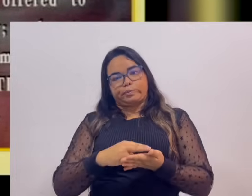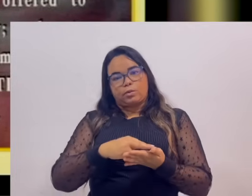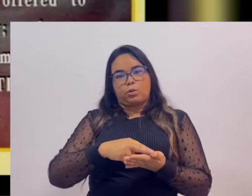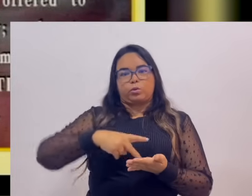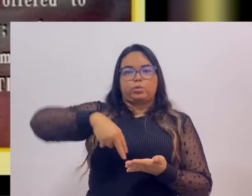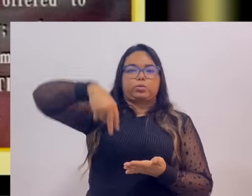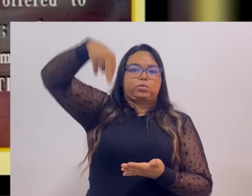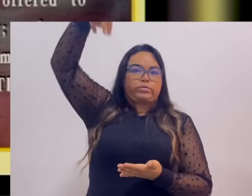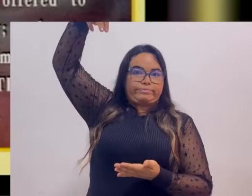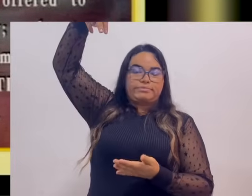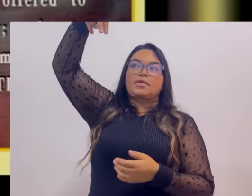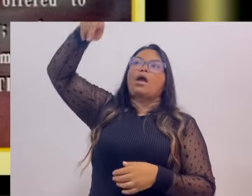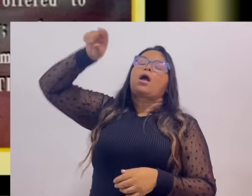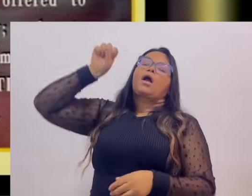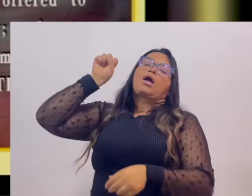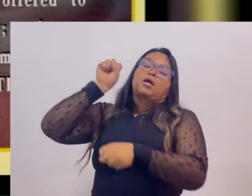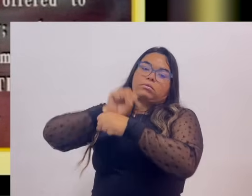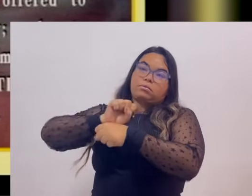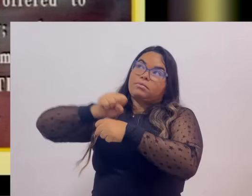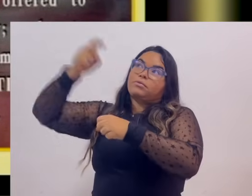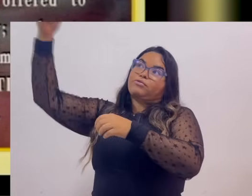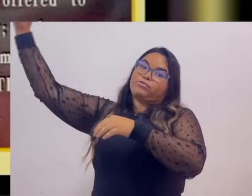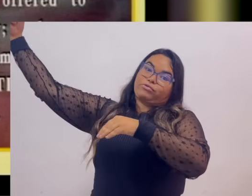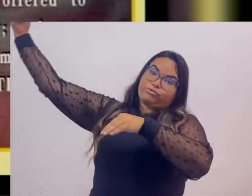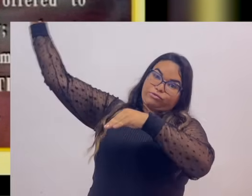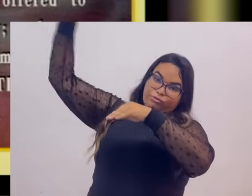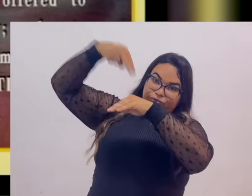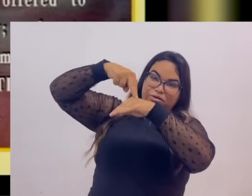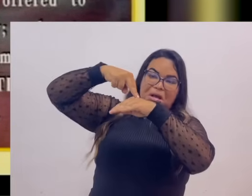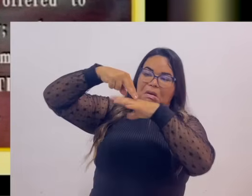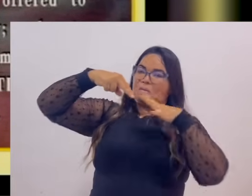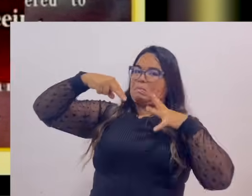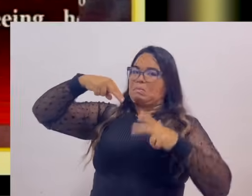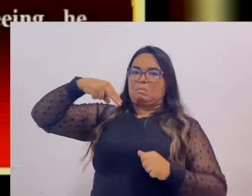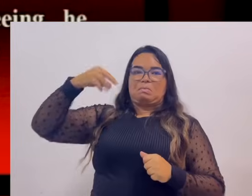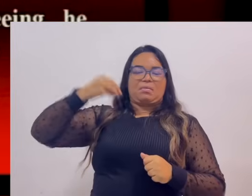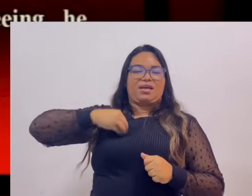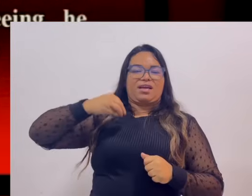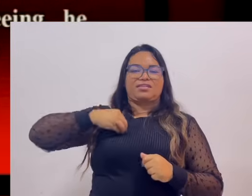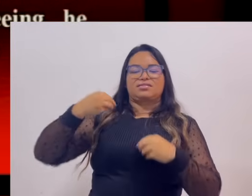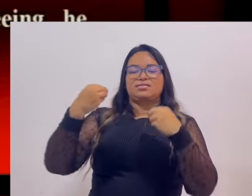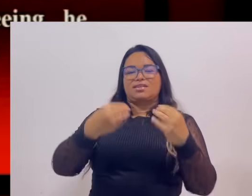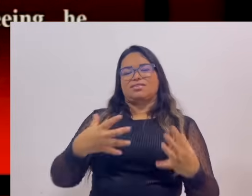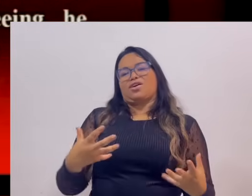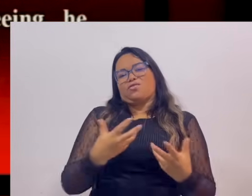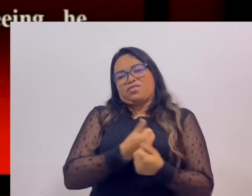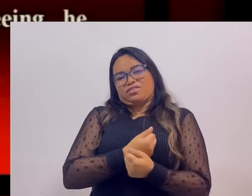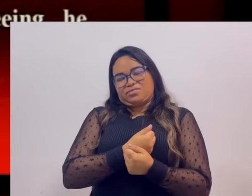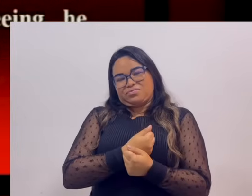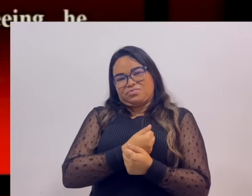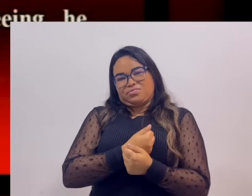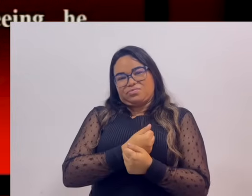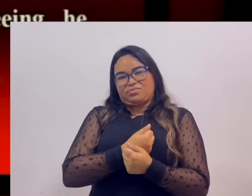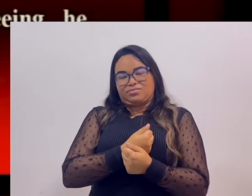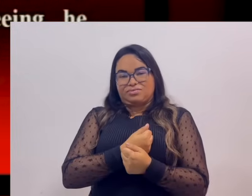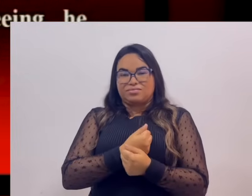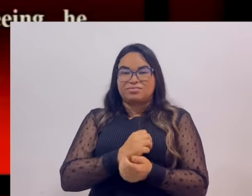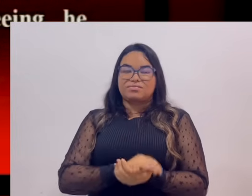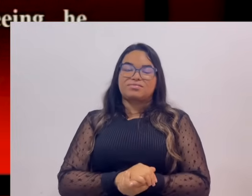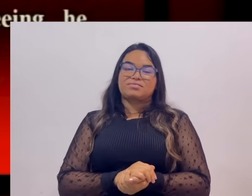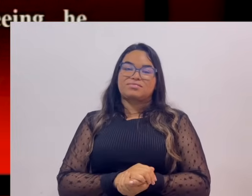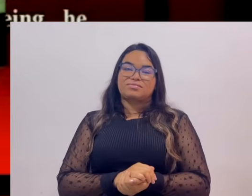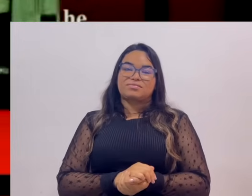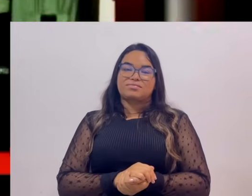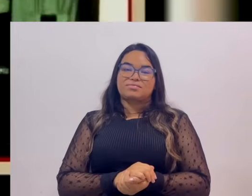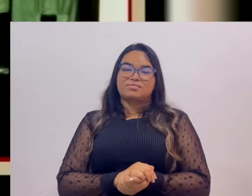retirar o pecado de muitos aparecerá uma segunda vez sem pecado aos que o esperam para a salvação portanto pode